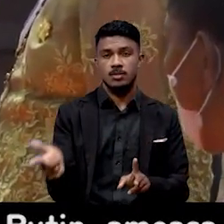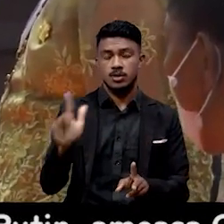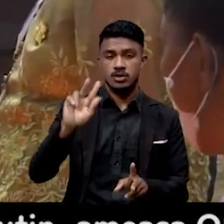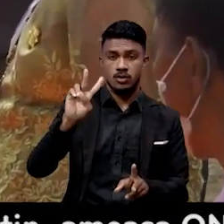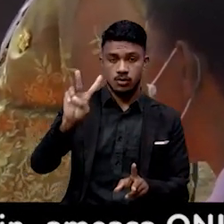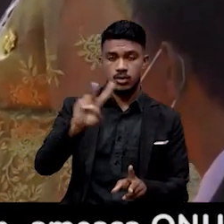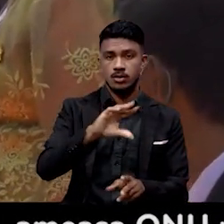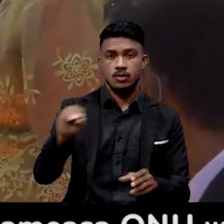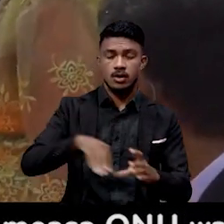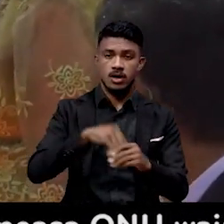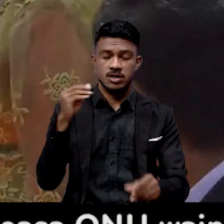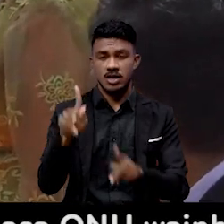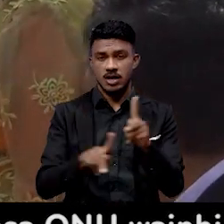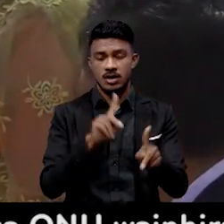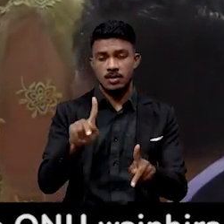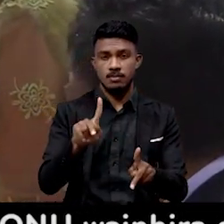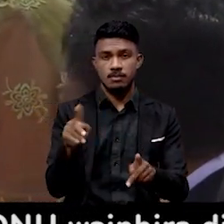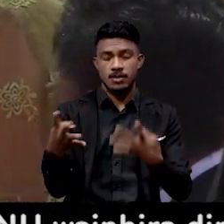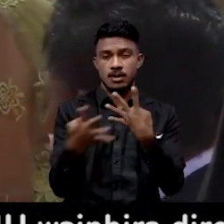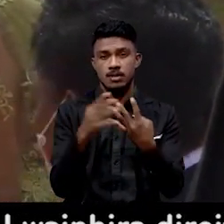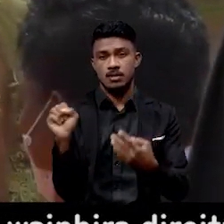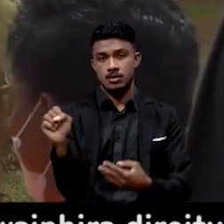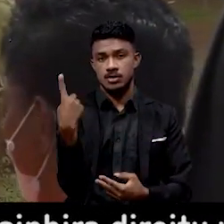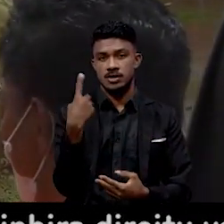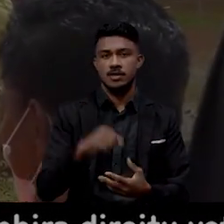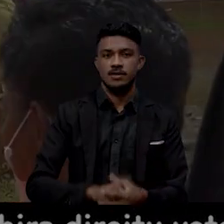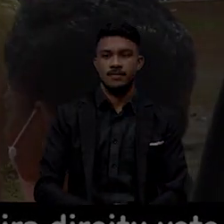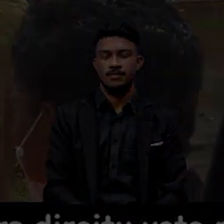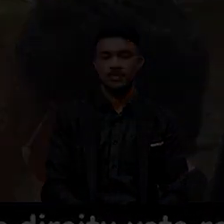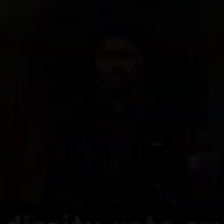prisioneiro sa Nuluresin Ida. Almeida dos Santos, bem-vinda Ximenes, GMN.